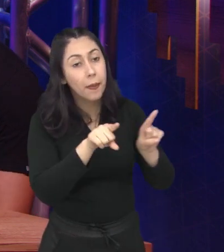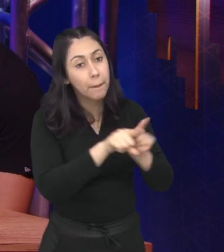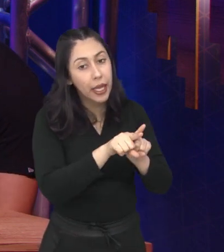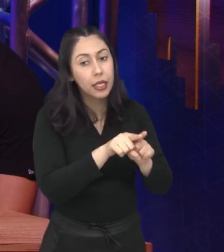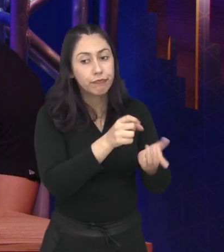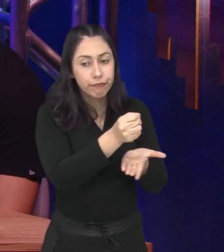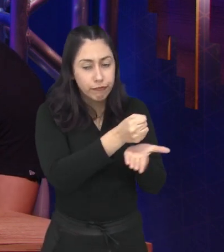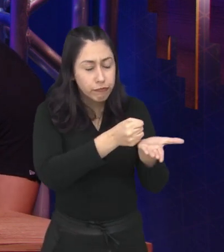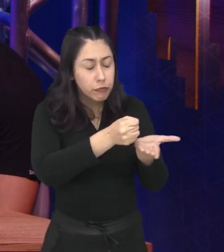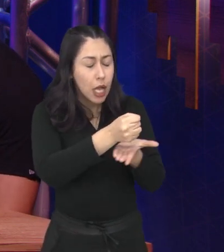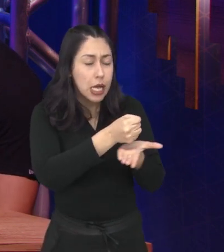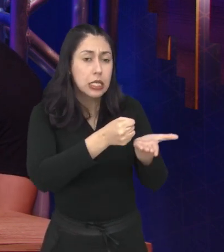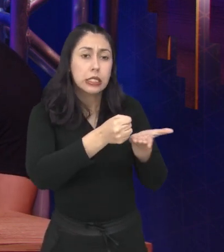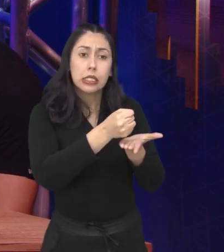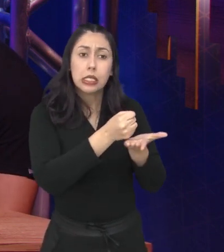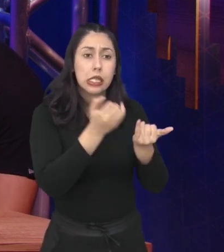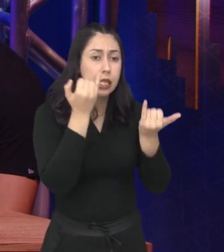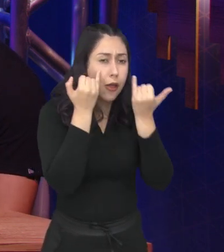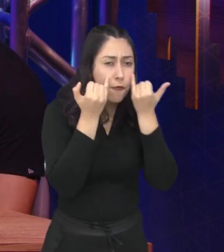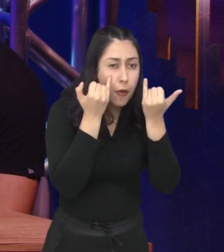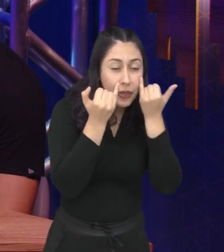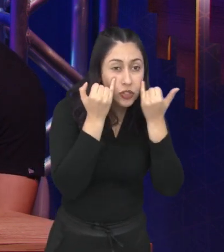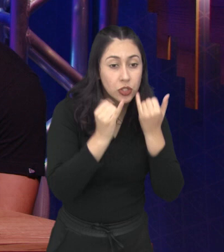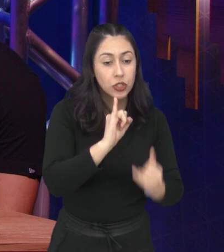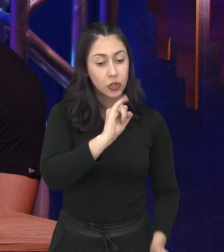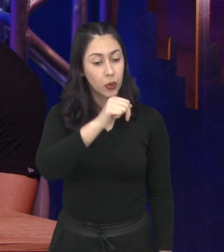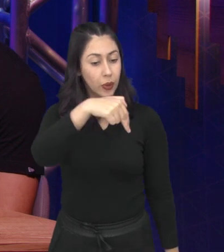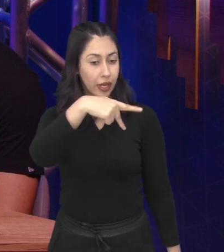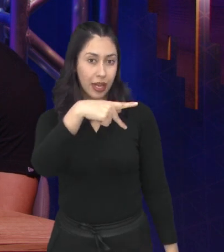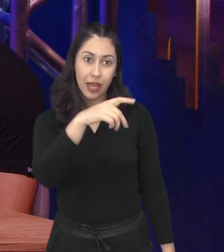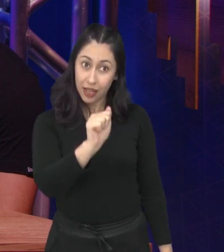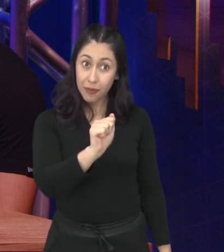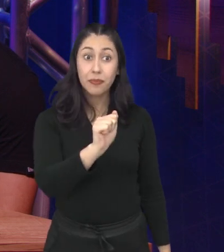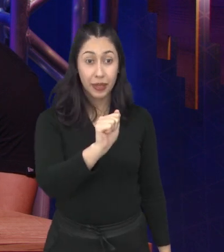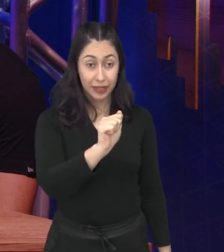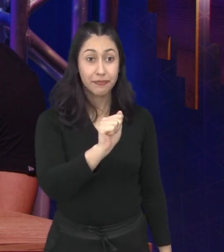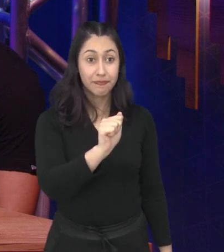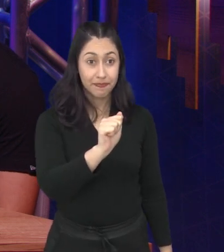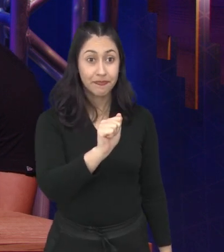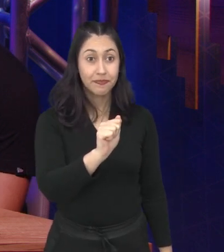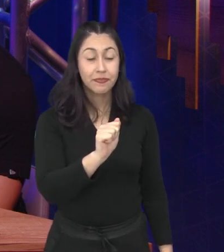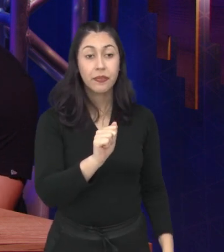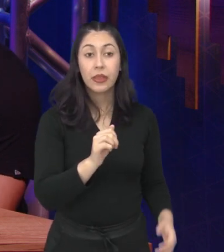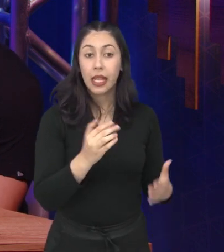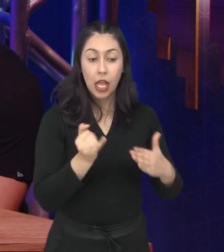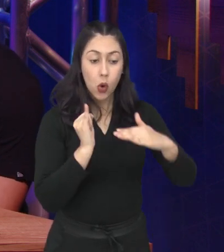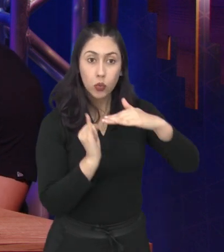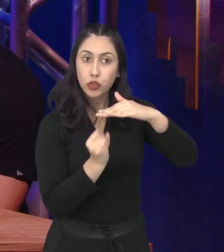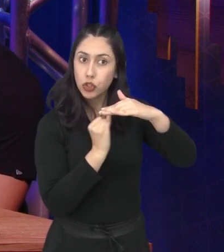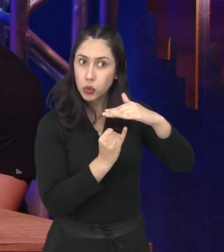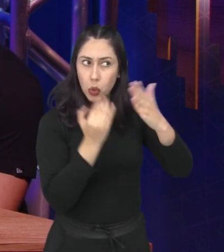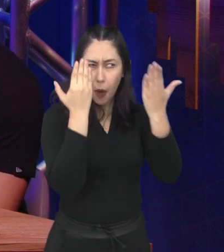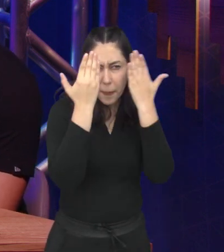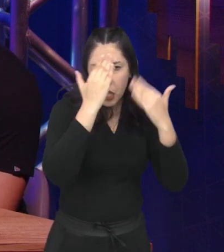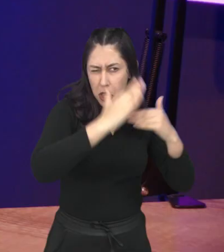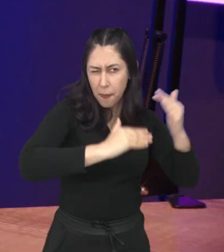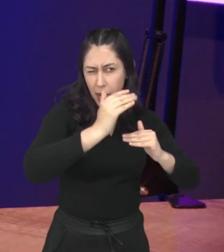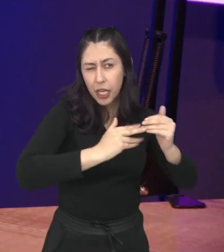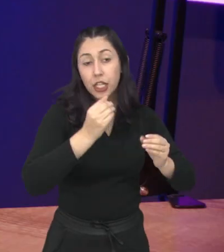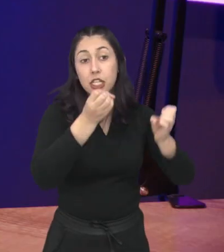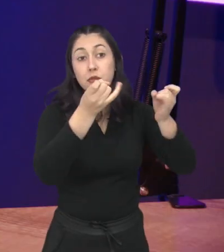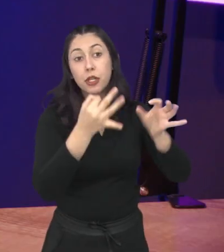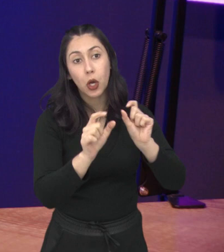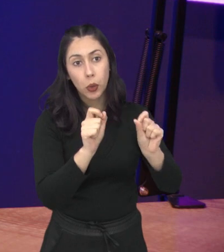então, com base, né, então, em algumas informações do INPA, que é o Instituto de Psicologia Aplicada. O INPA vai dizer